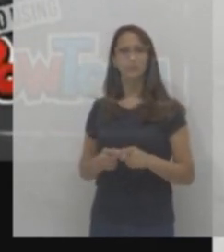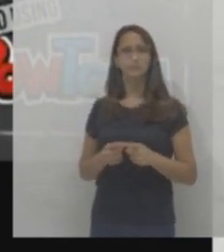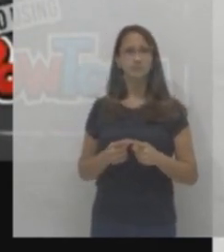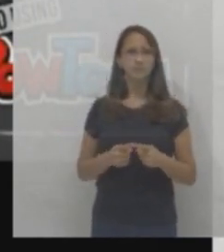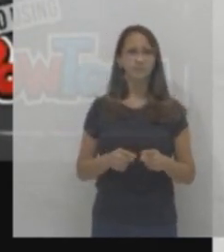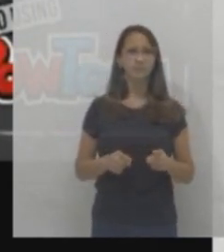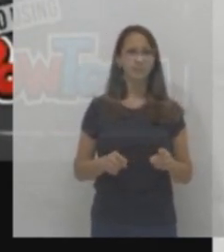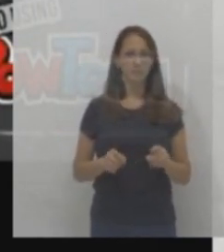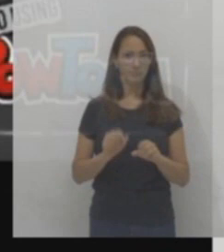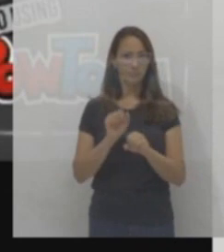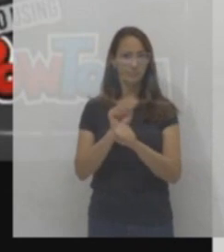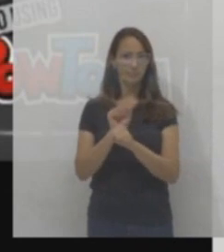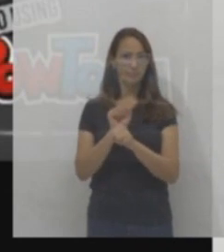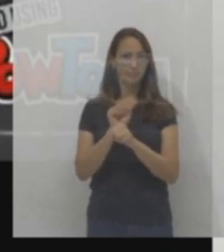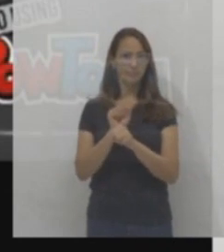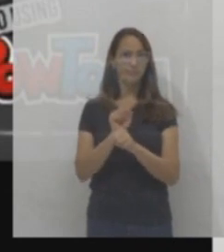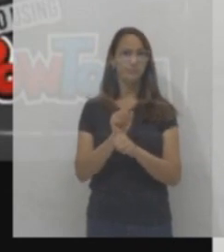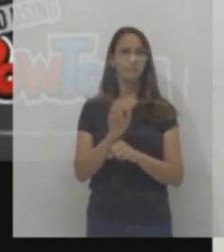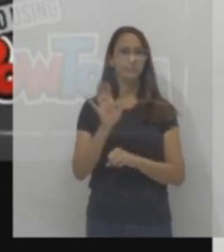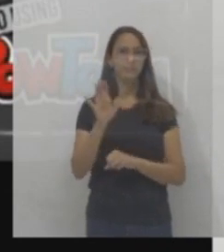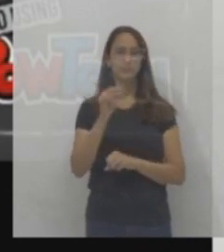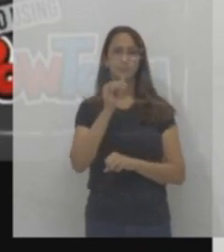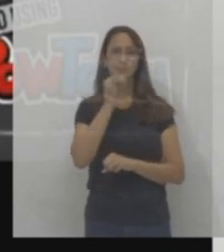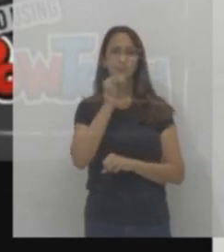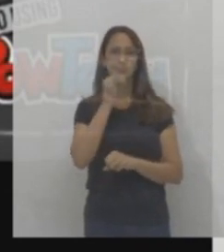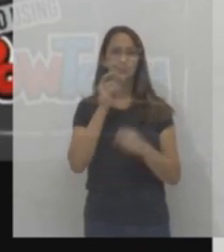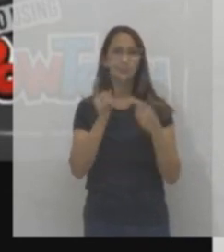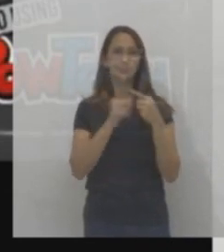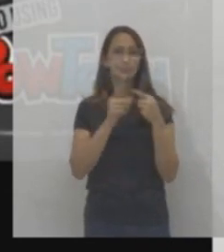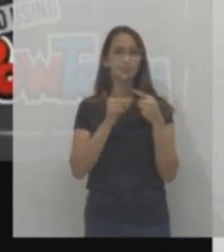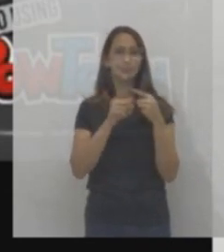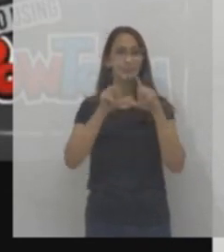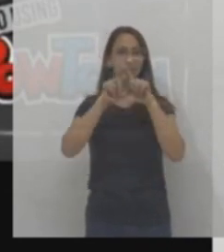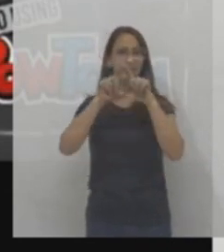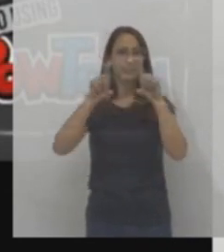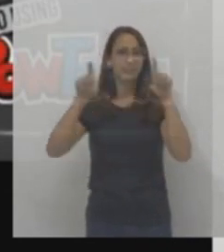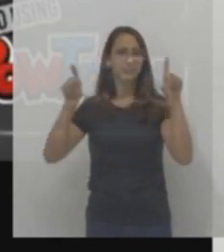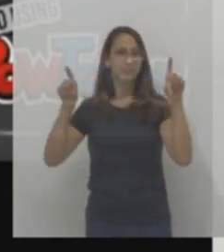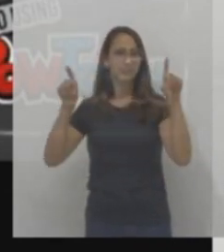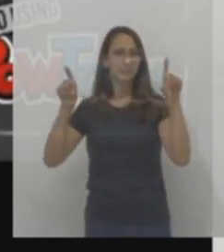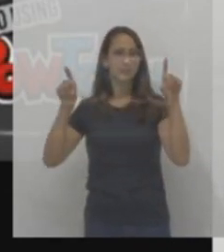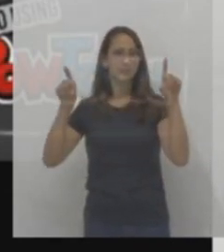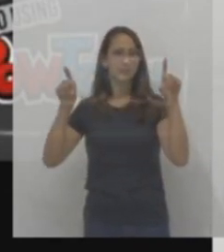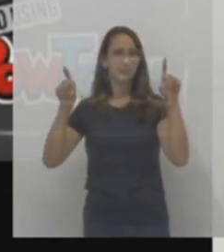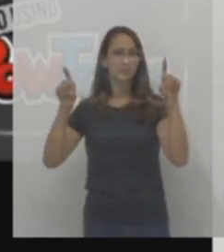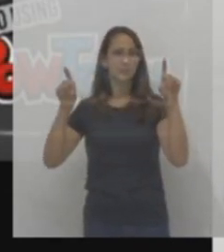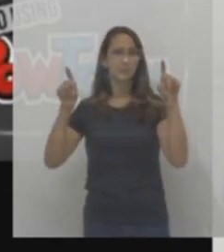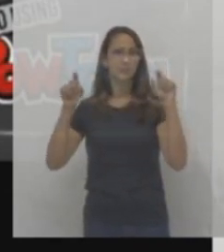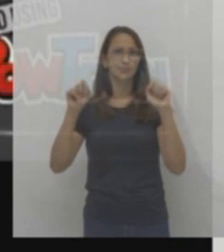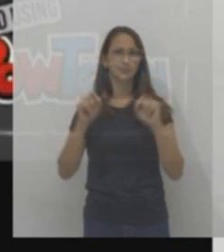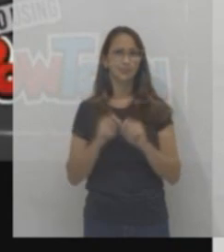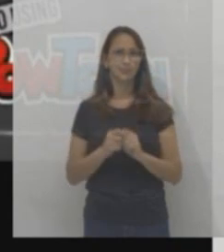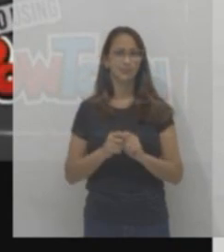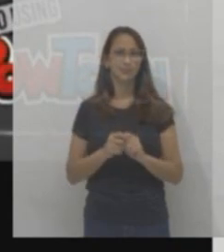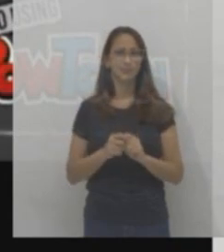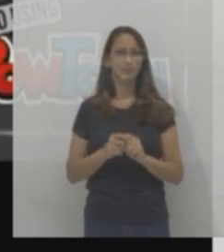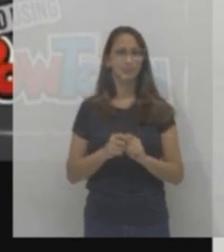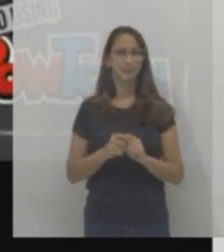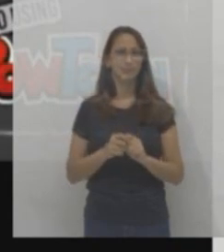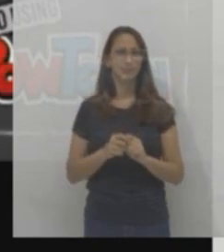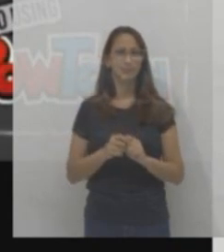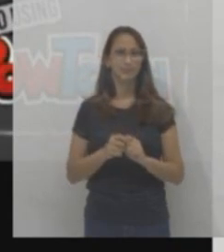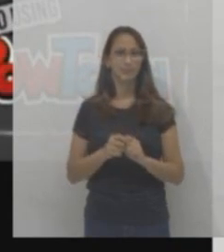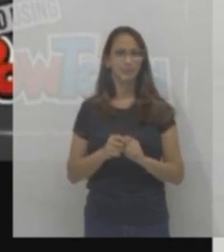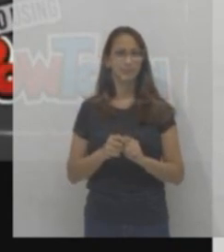Vamos para os exemplos. Primeiro, if I miss the bus, I will get a taxi.